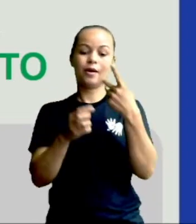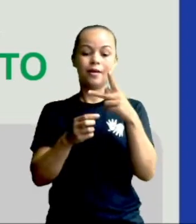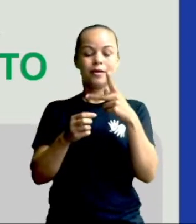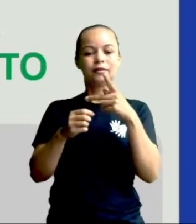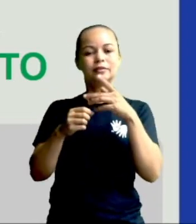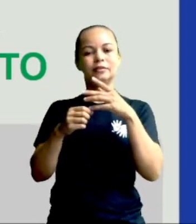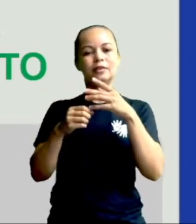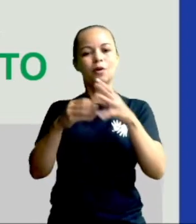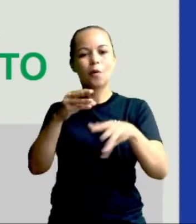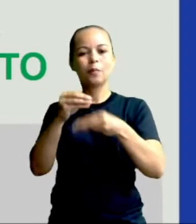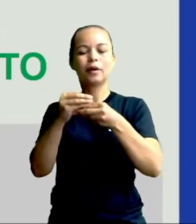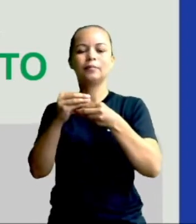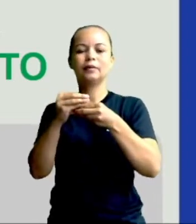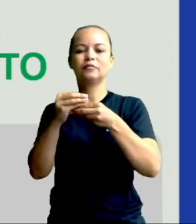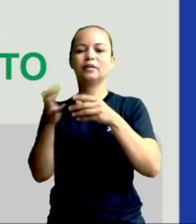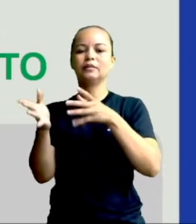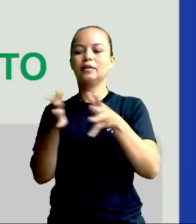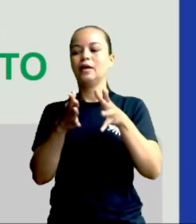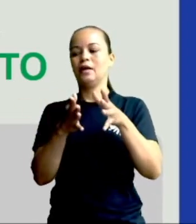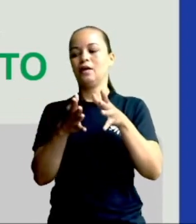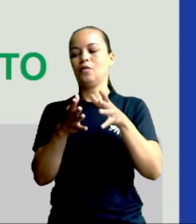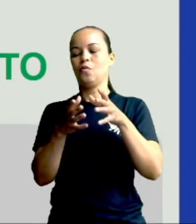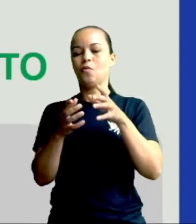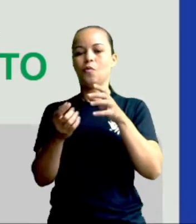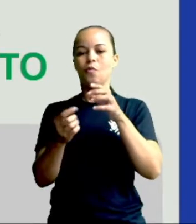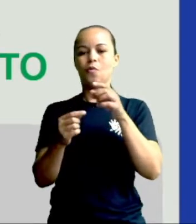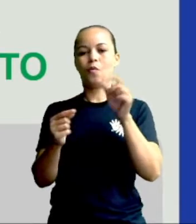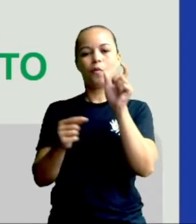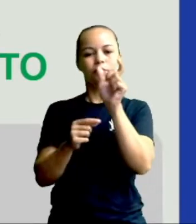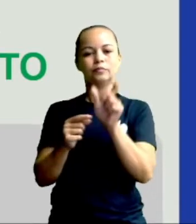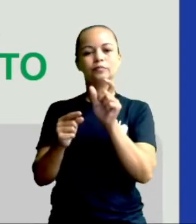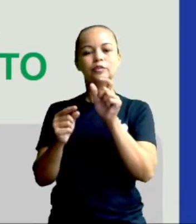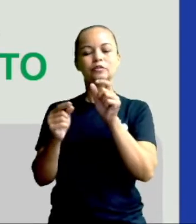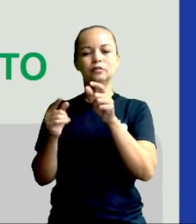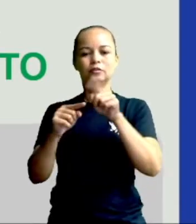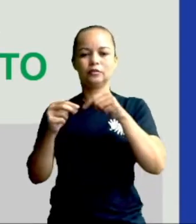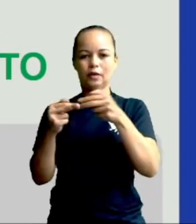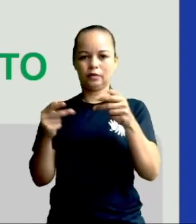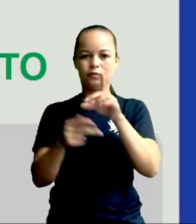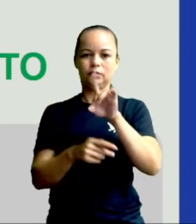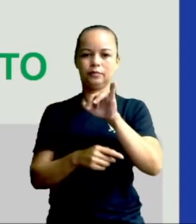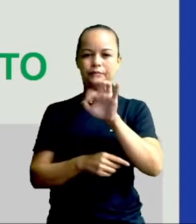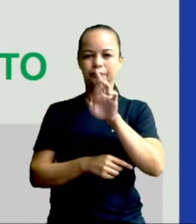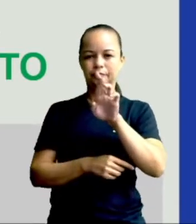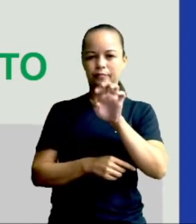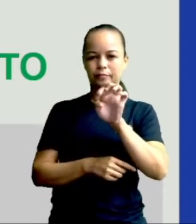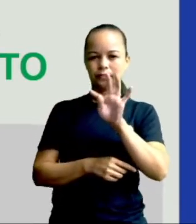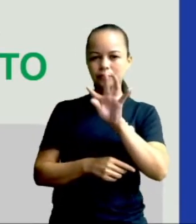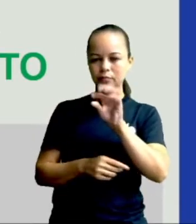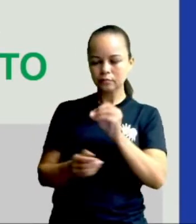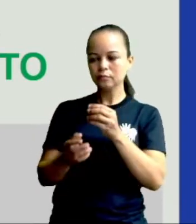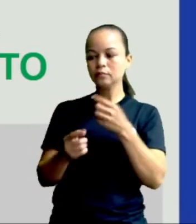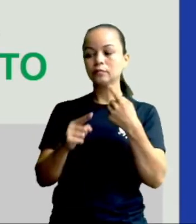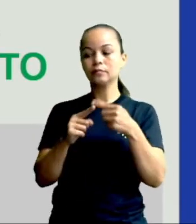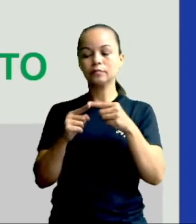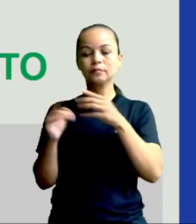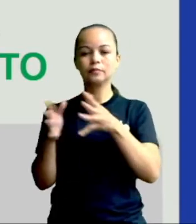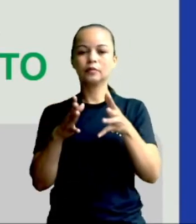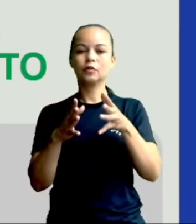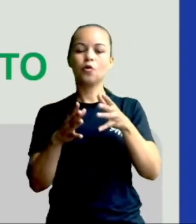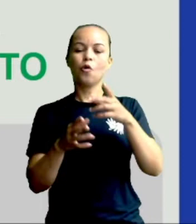complemento vai ser o objeto direto por quê que é uma relação direta porque entre o verbo ter